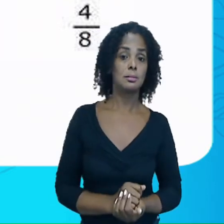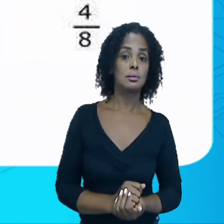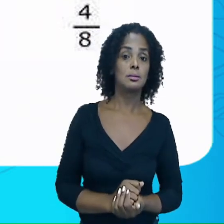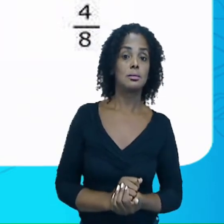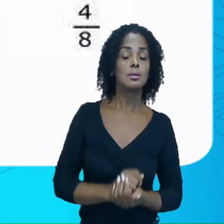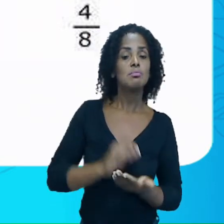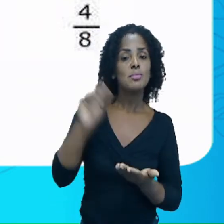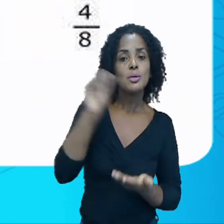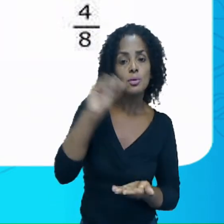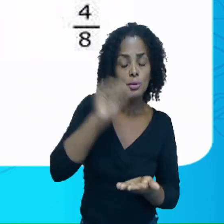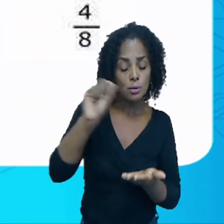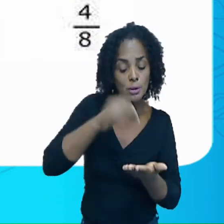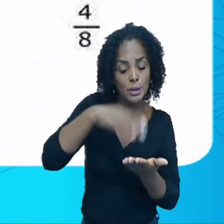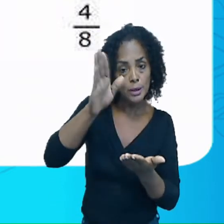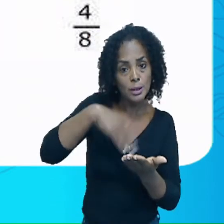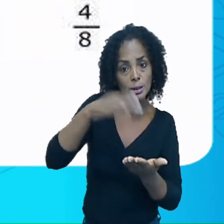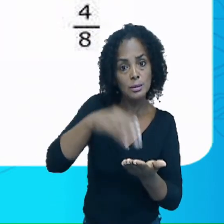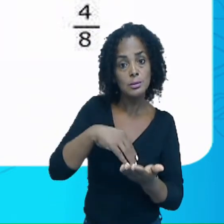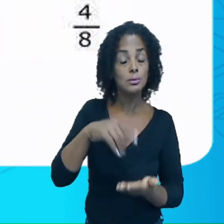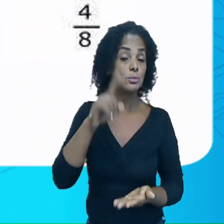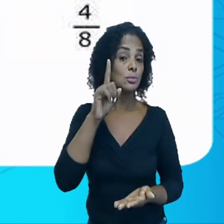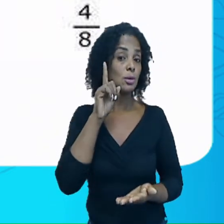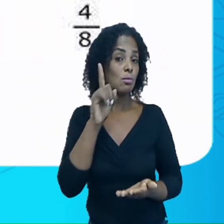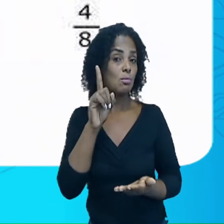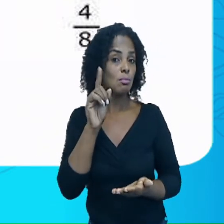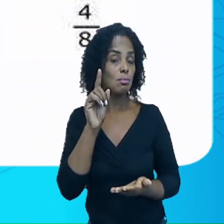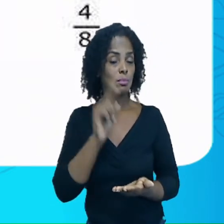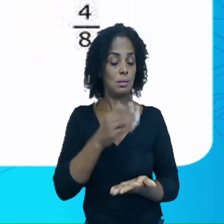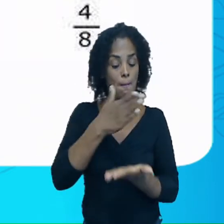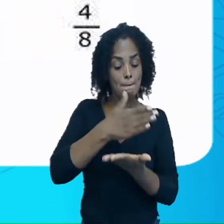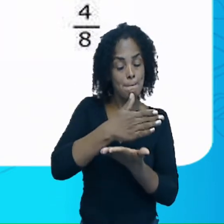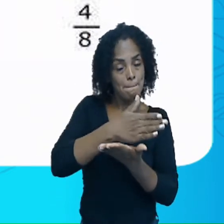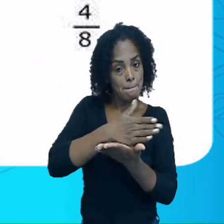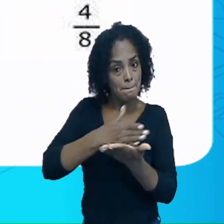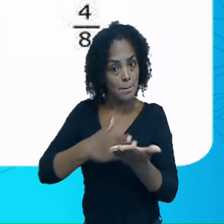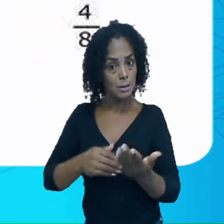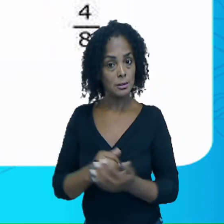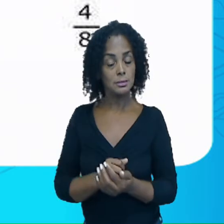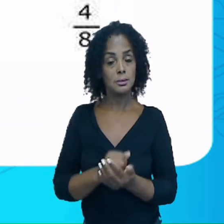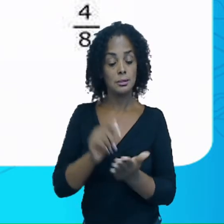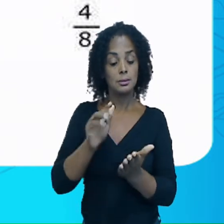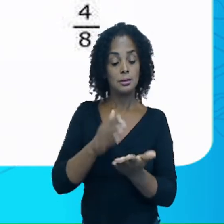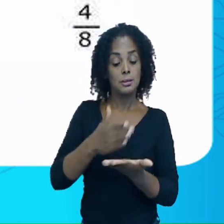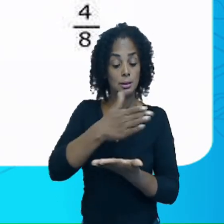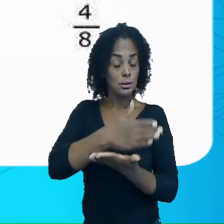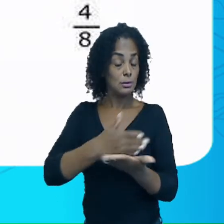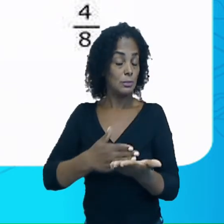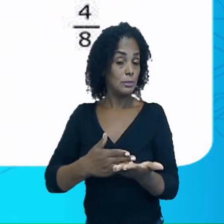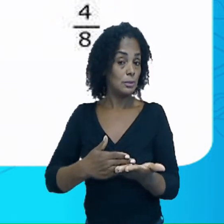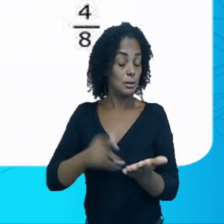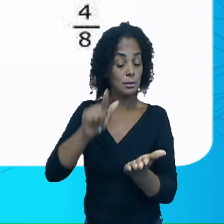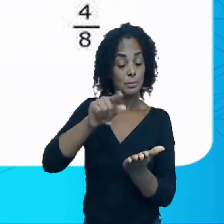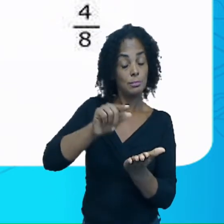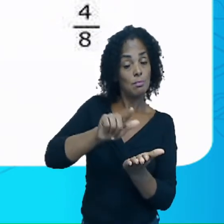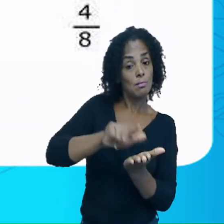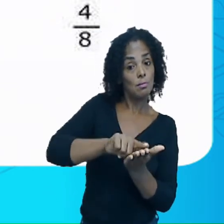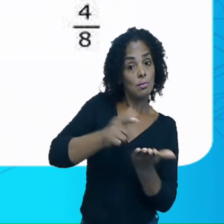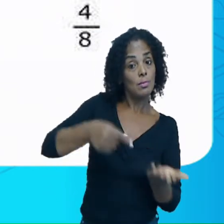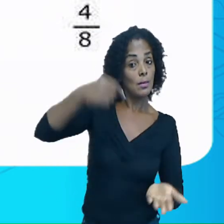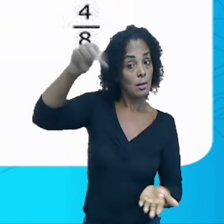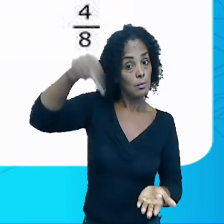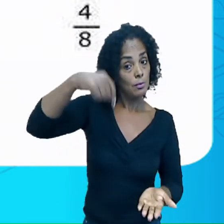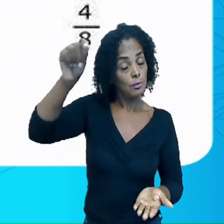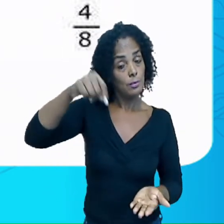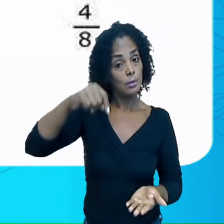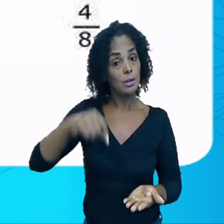apenas uma parte, mas eu dividi essa folha em quantas partes? em 2. Então, o número